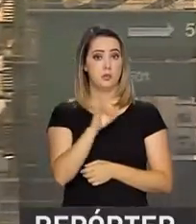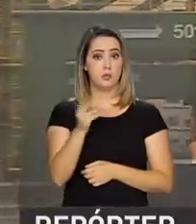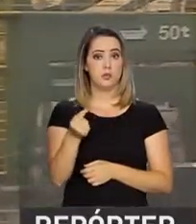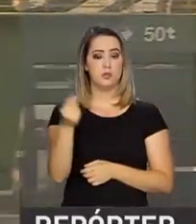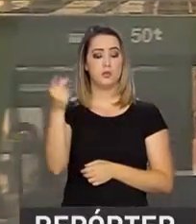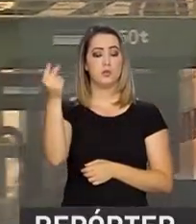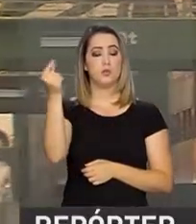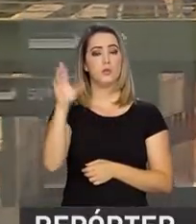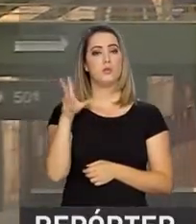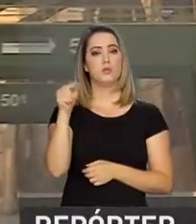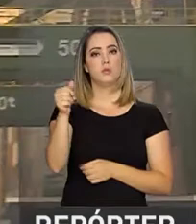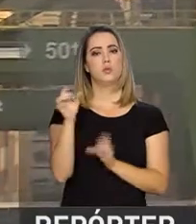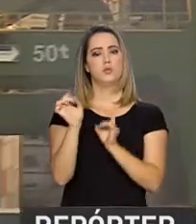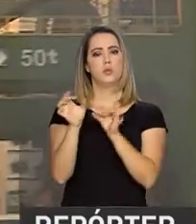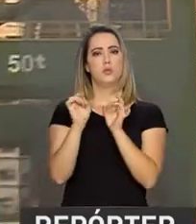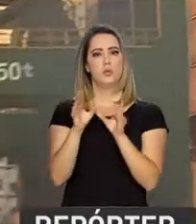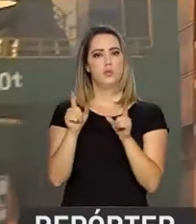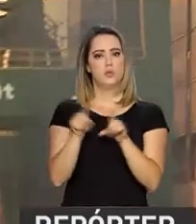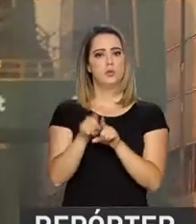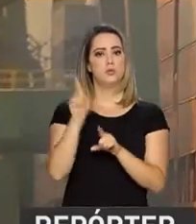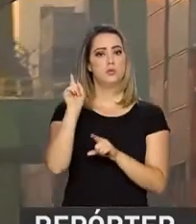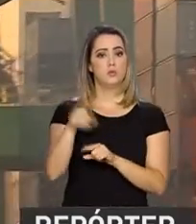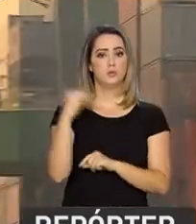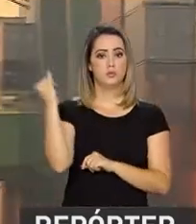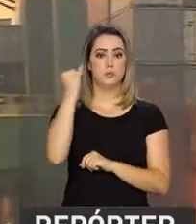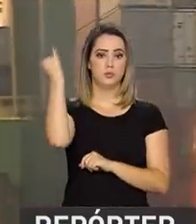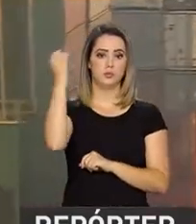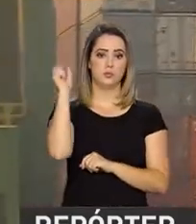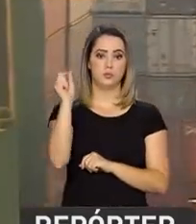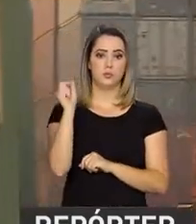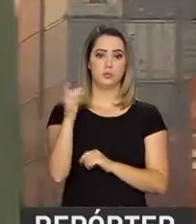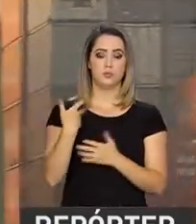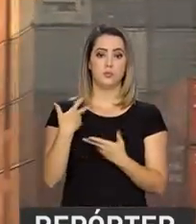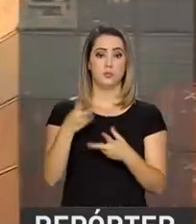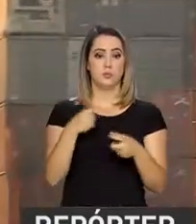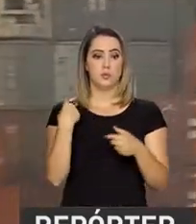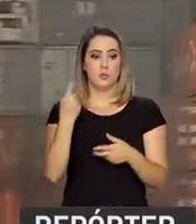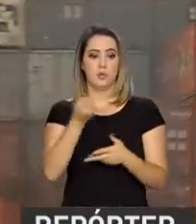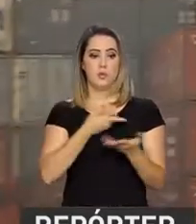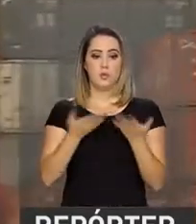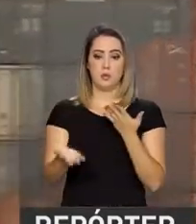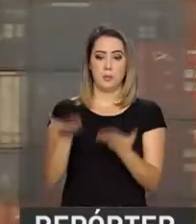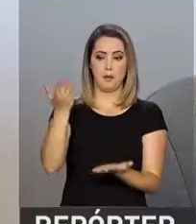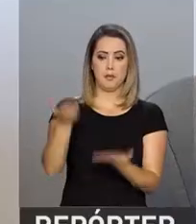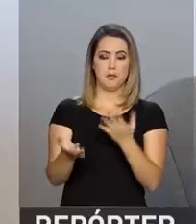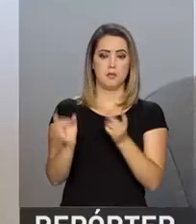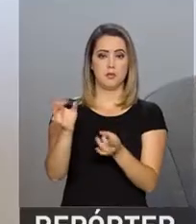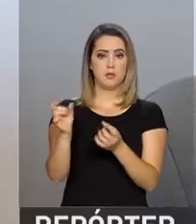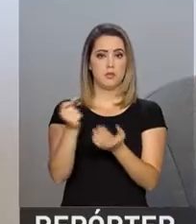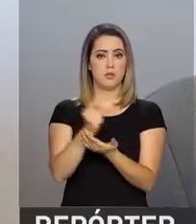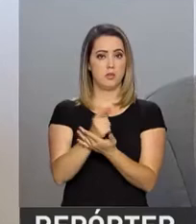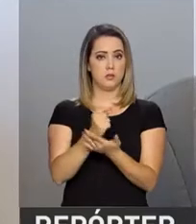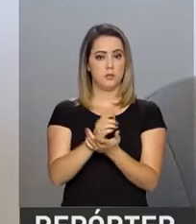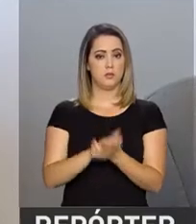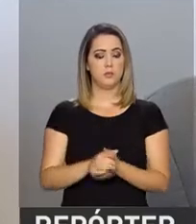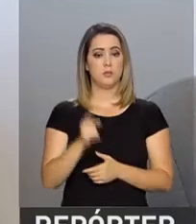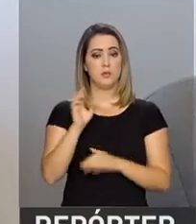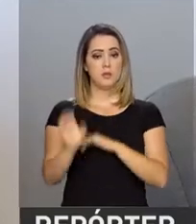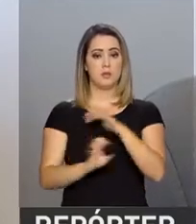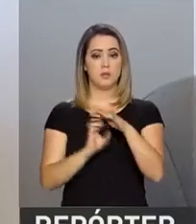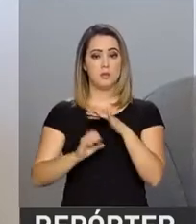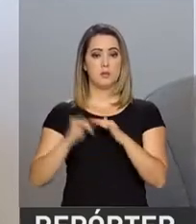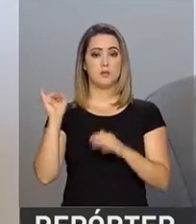valor total das exportações, elas são importantes para o perfil da nossa balança comercial. Essas empresas exportadoras